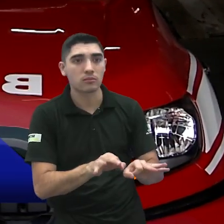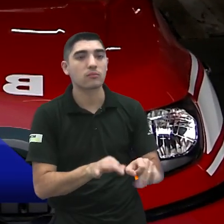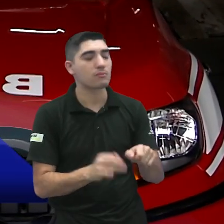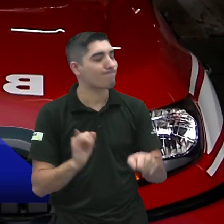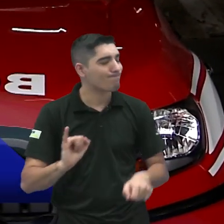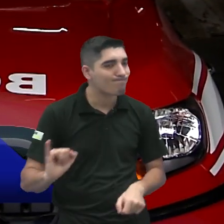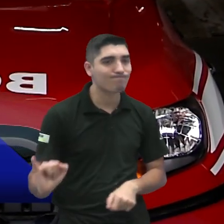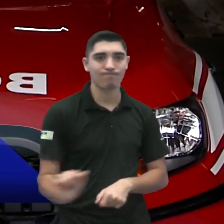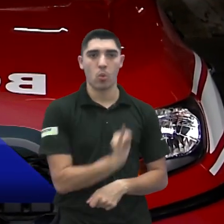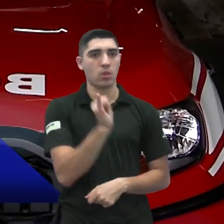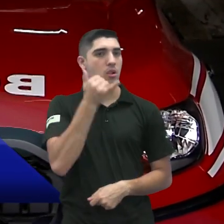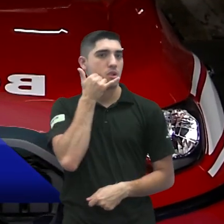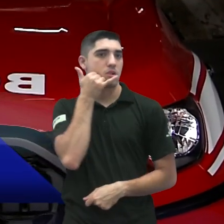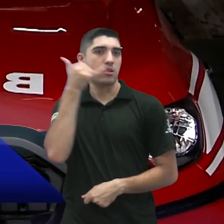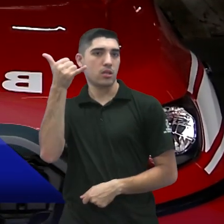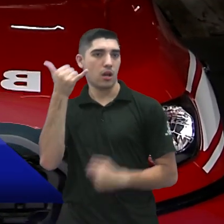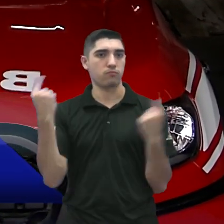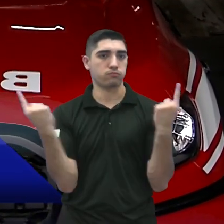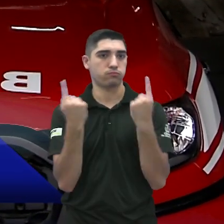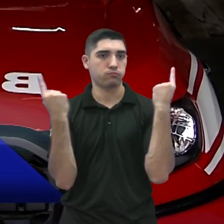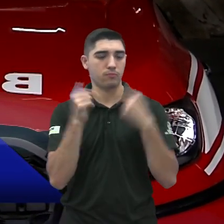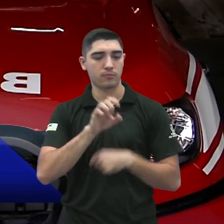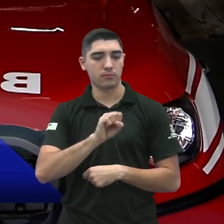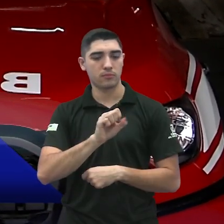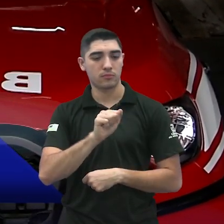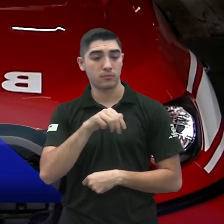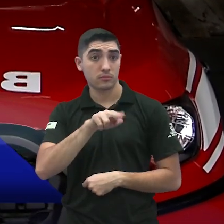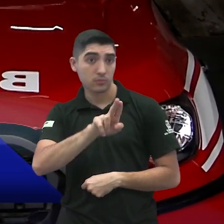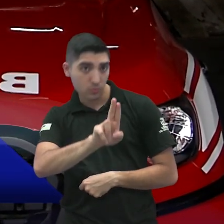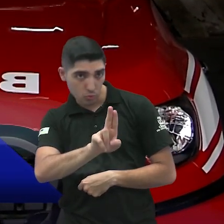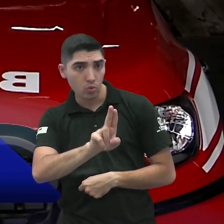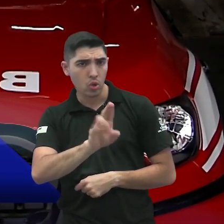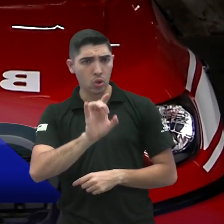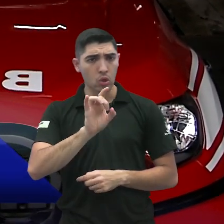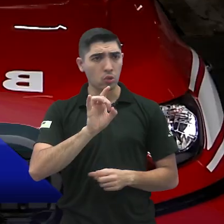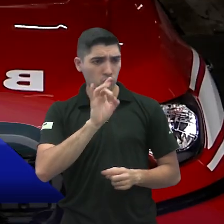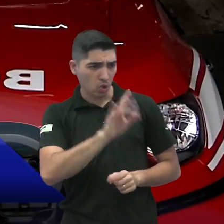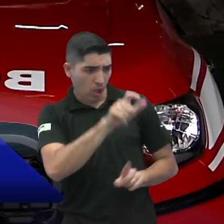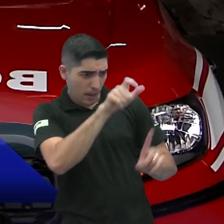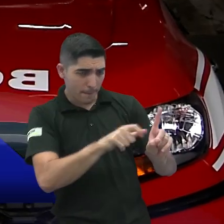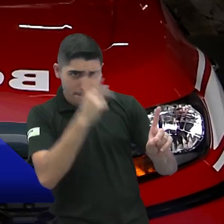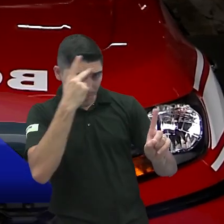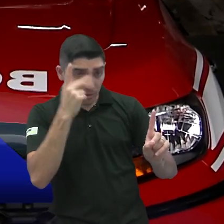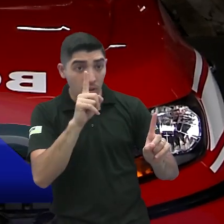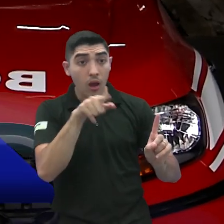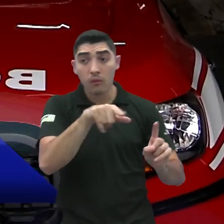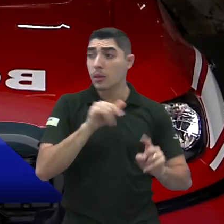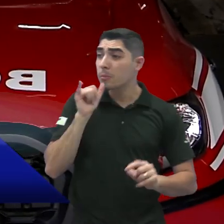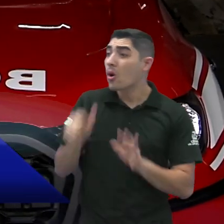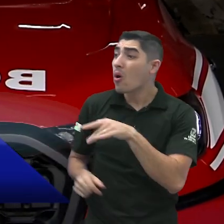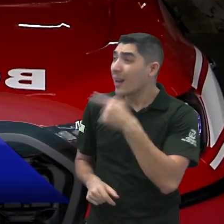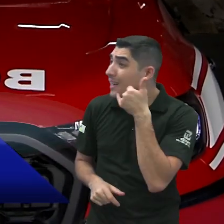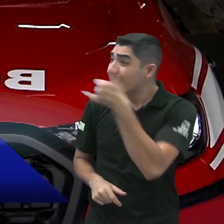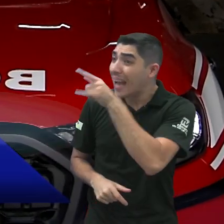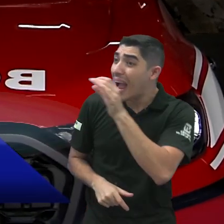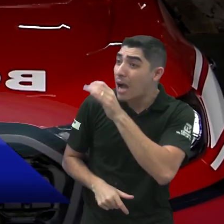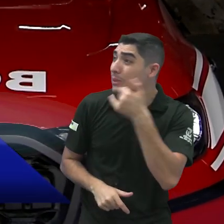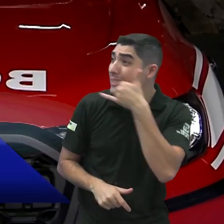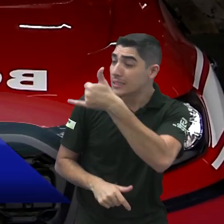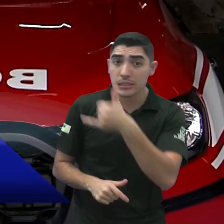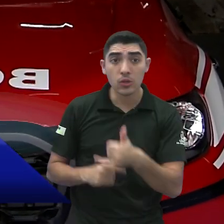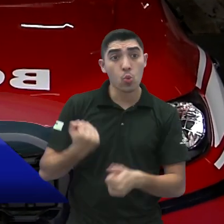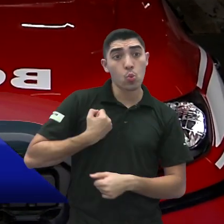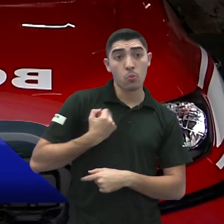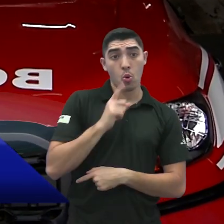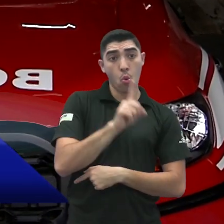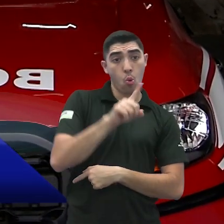ou total, é importantíssimo acionar o serviço de emergência. Não necessariamente a própria pessoa, mas você pede para alguém que está do lado, liga